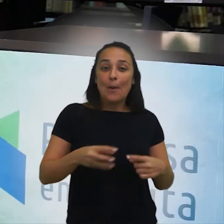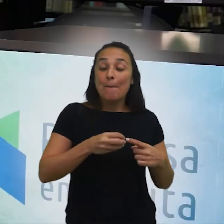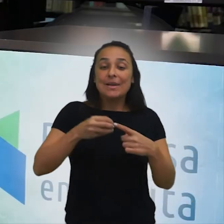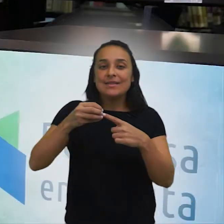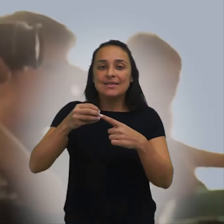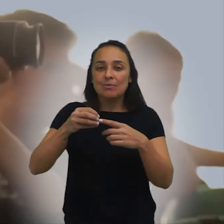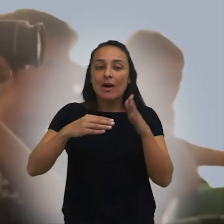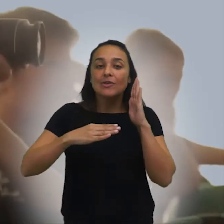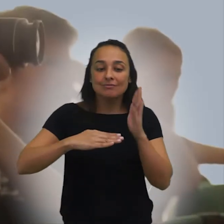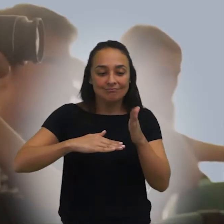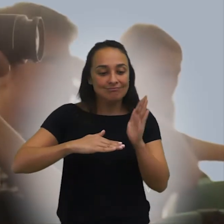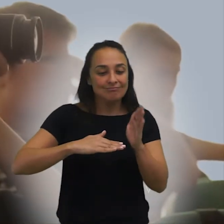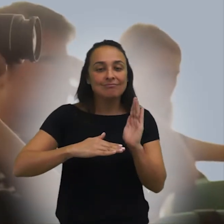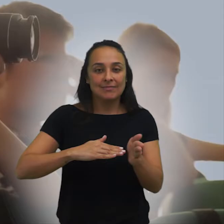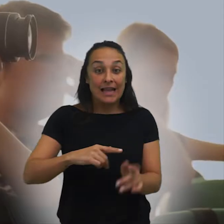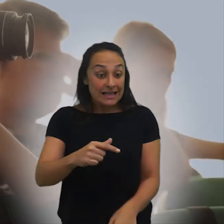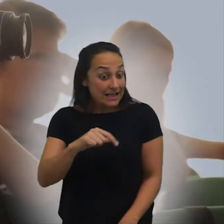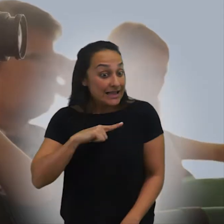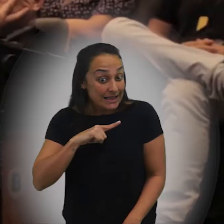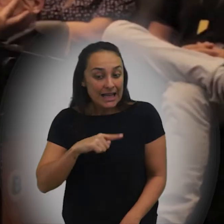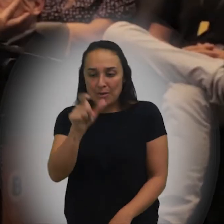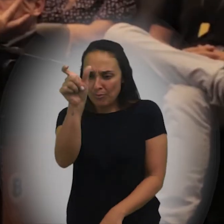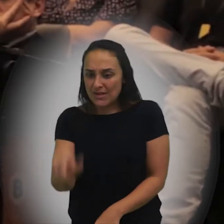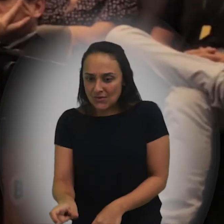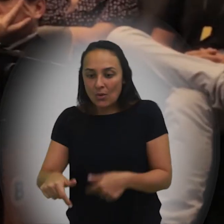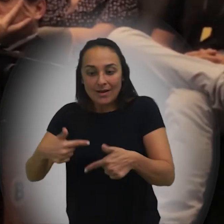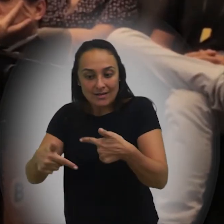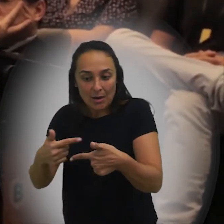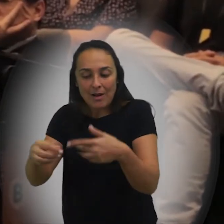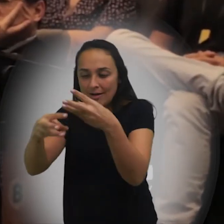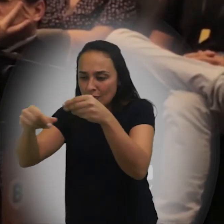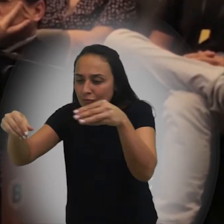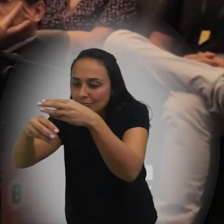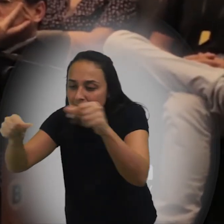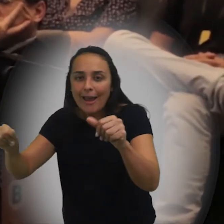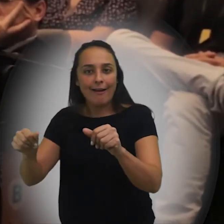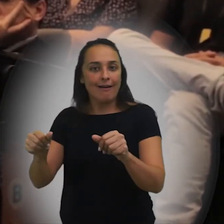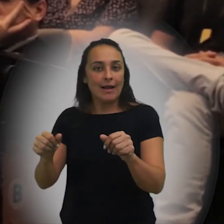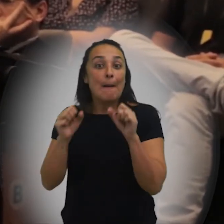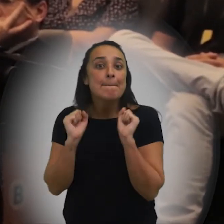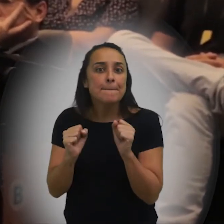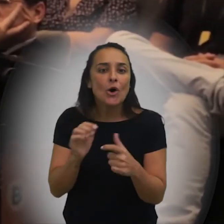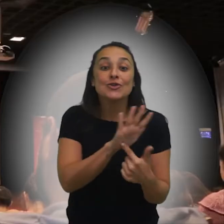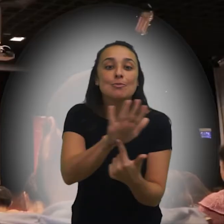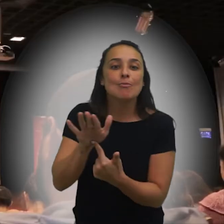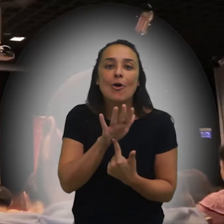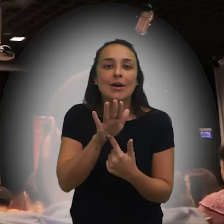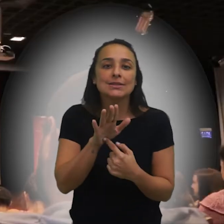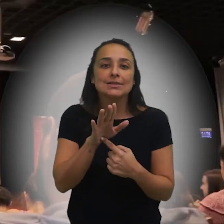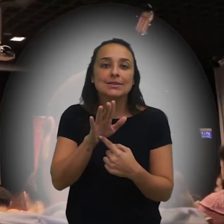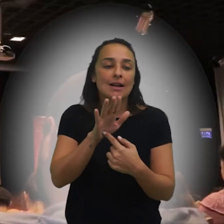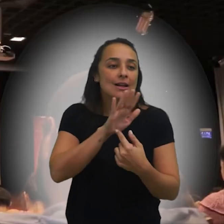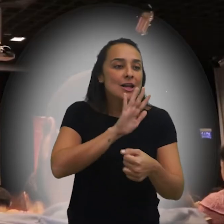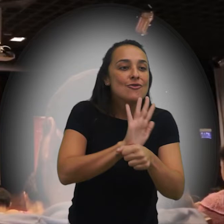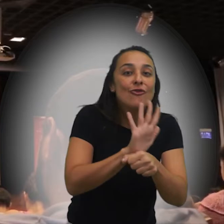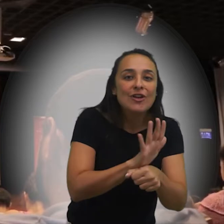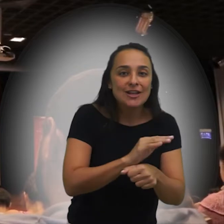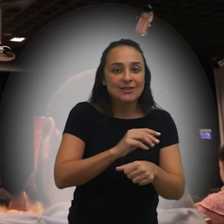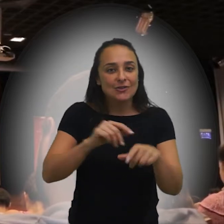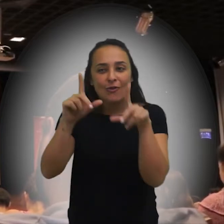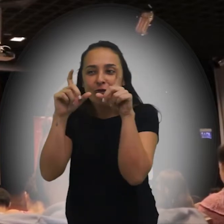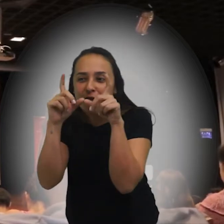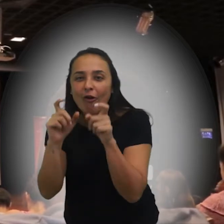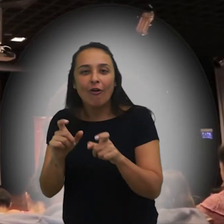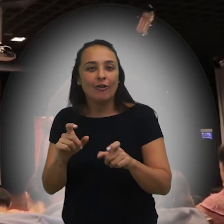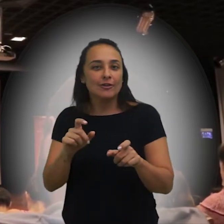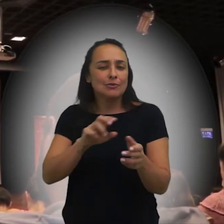é documentado em vídeos, fotografias. Então, existe um trânsito muito grande de meios. Eu acho